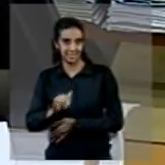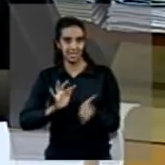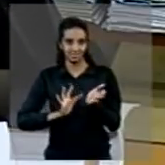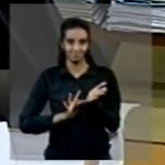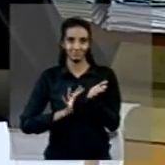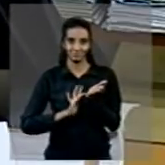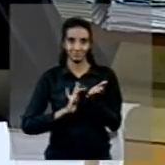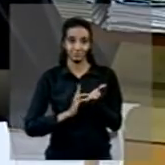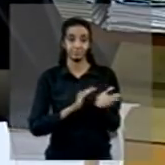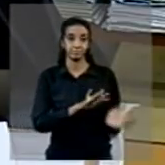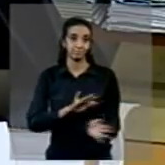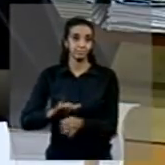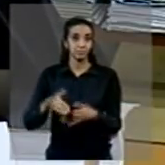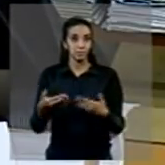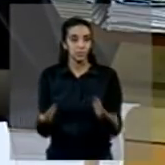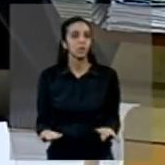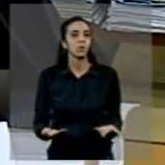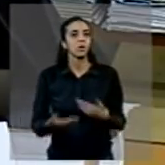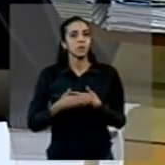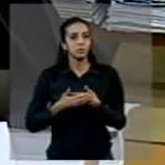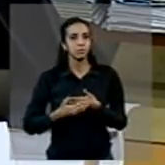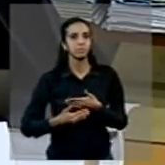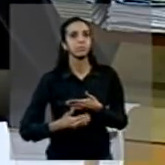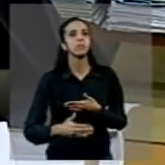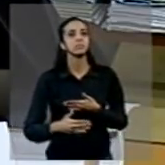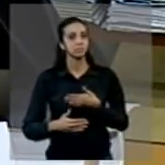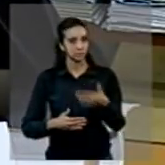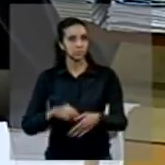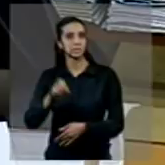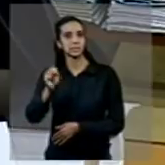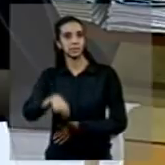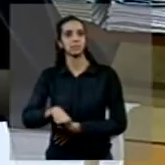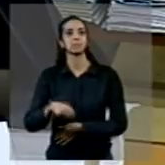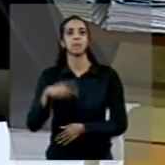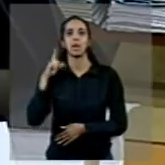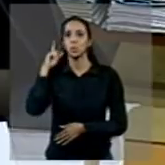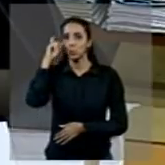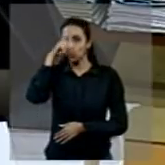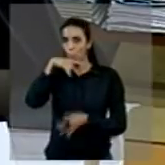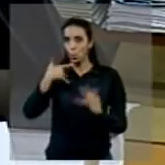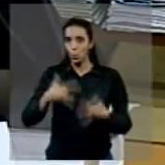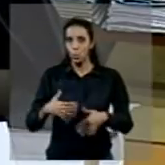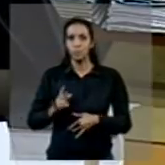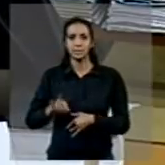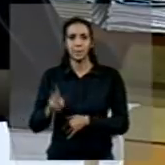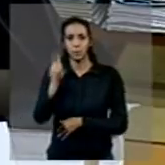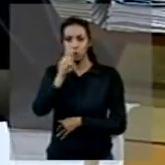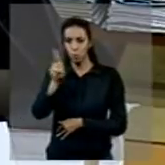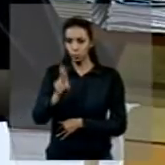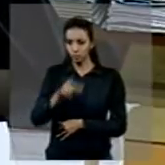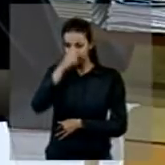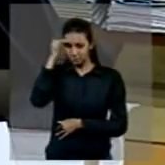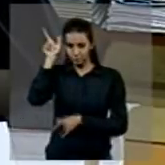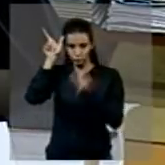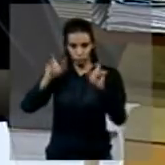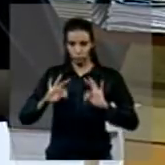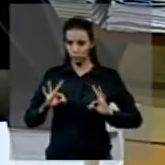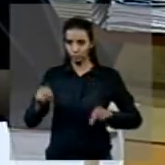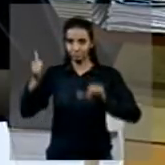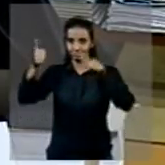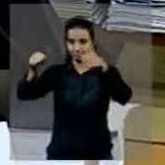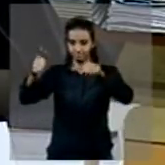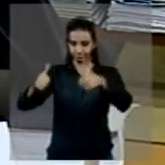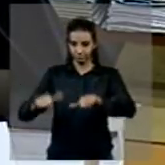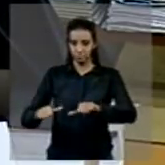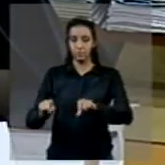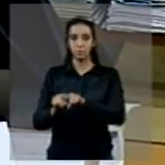caminhamos a passos largos no sentido da conclusão dessa árdua tarefa de revisar o eleitorado brasileiro e aprimorar a